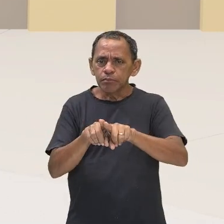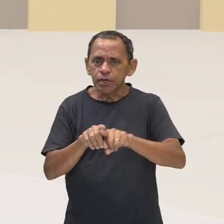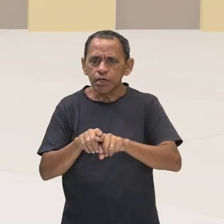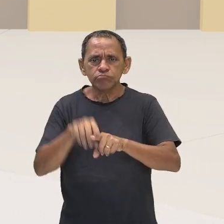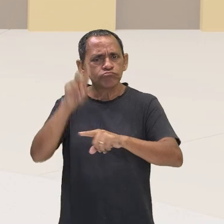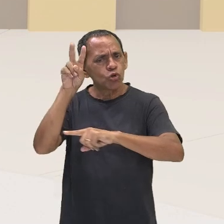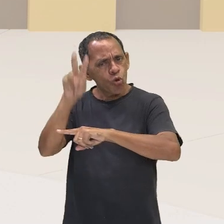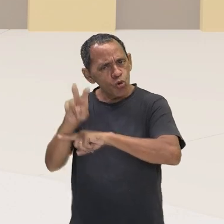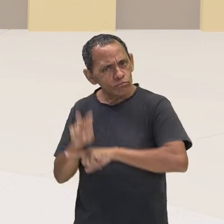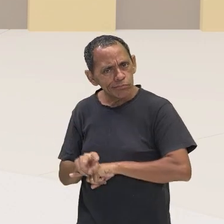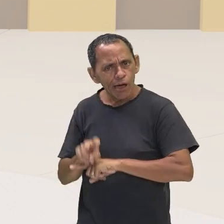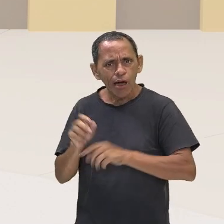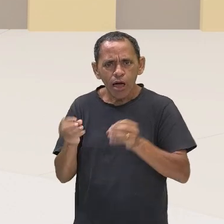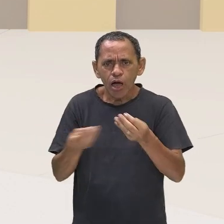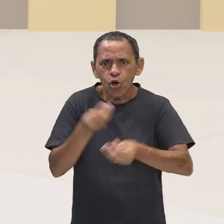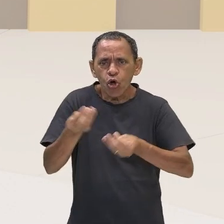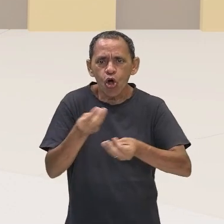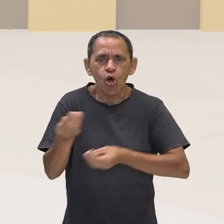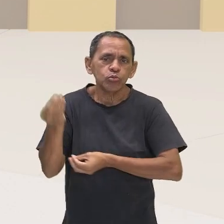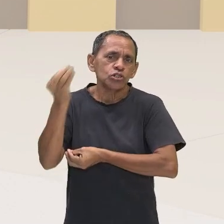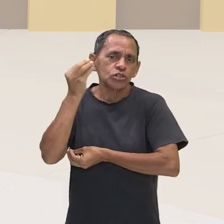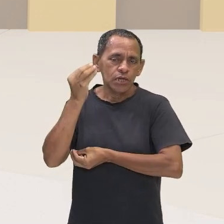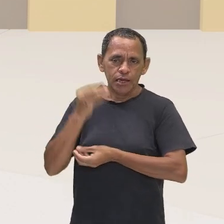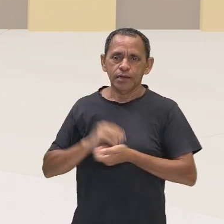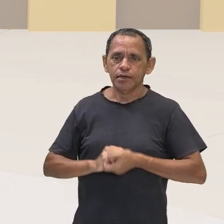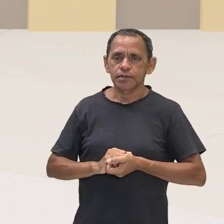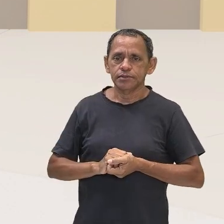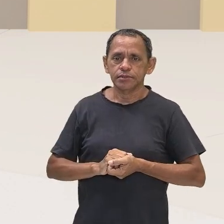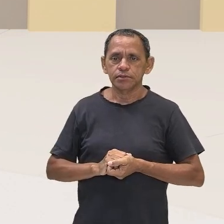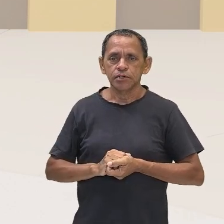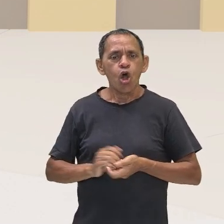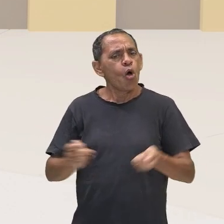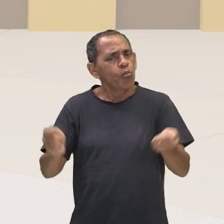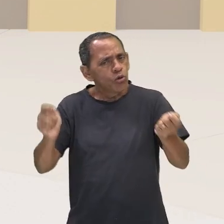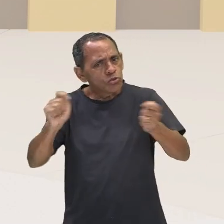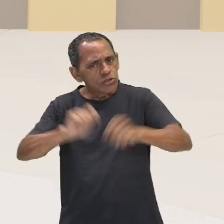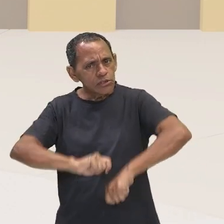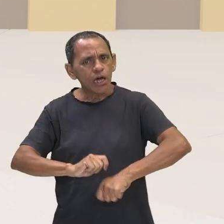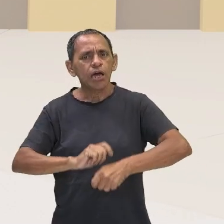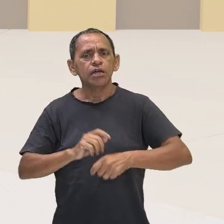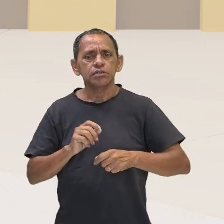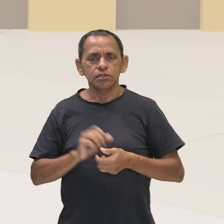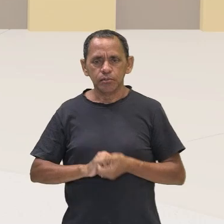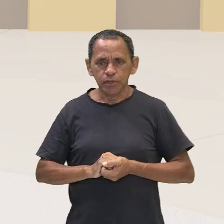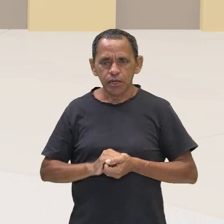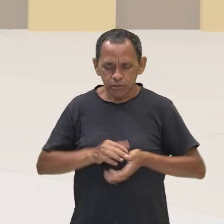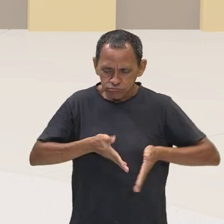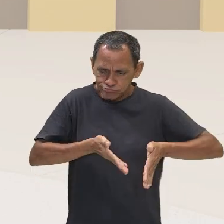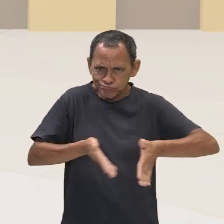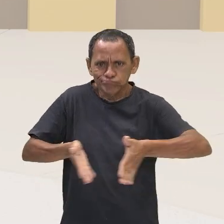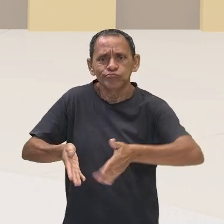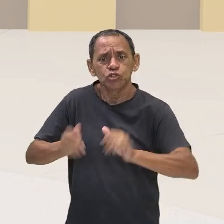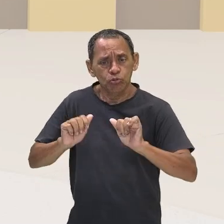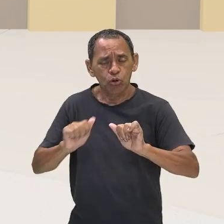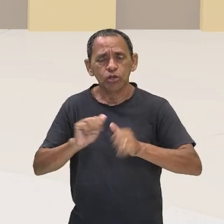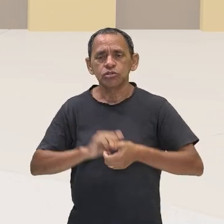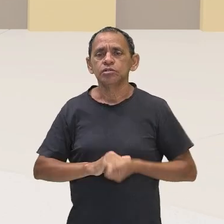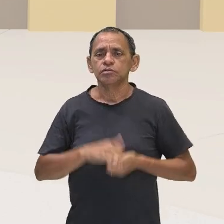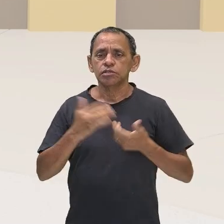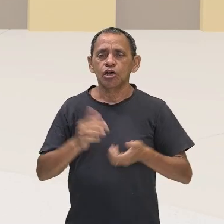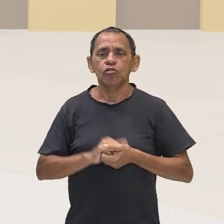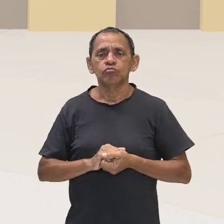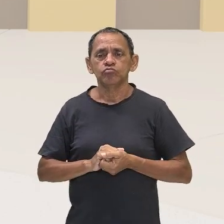com todas as possibilidades que esse caminho lhe apresentar. Determinar um projeto de vida